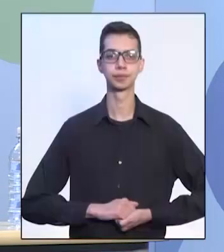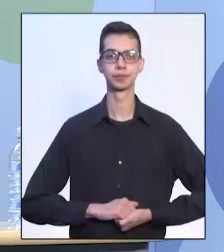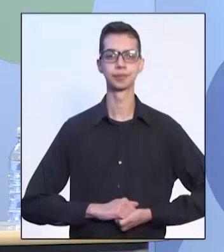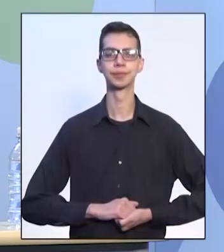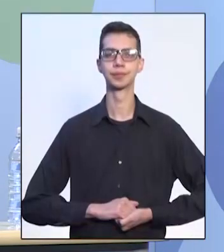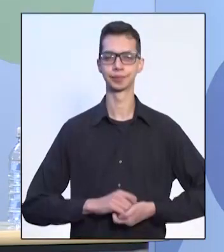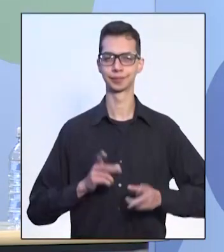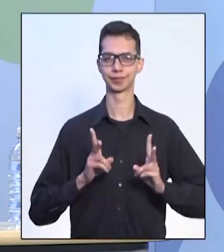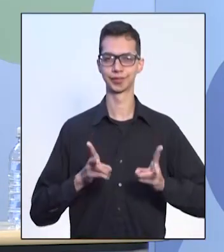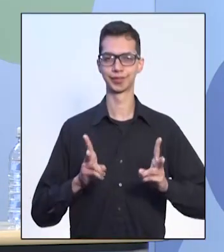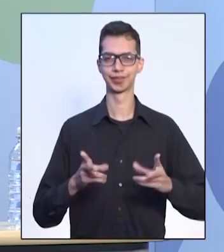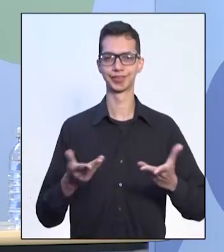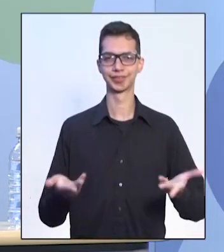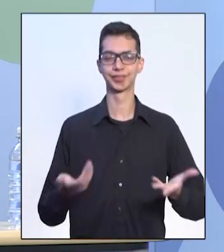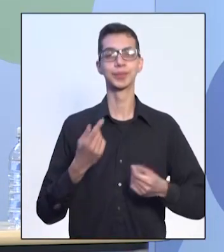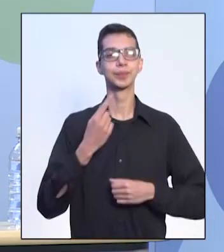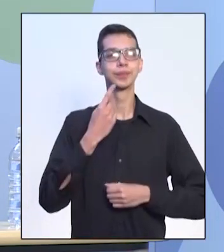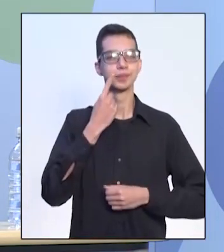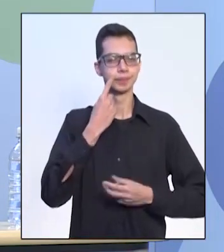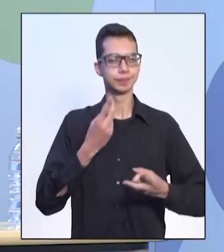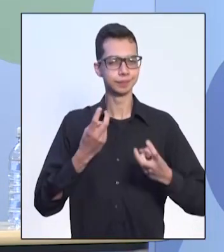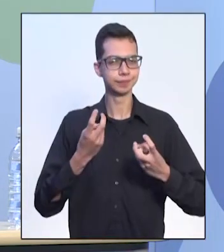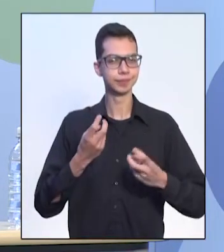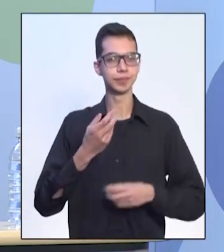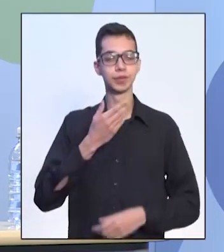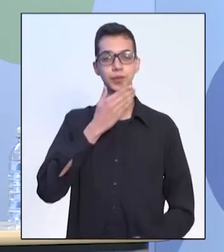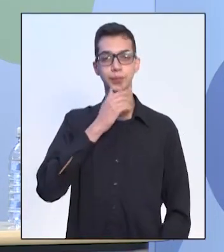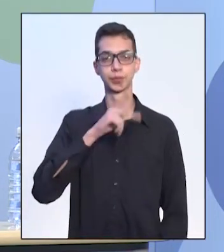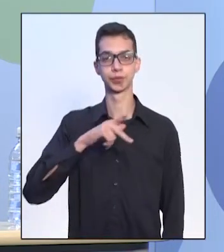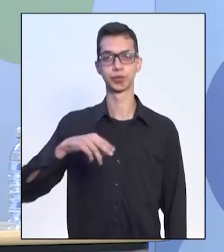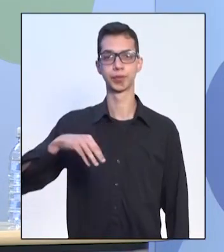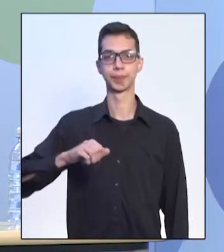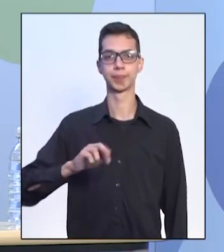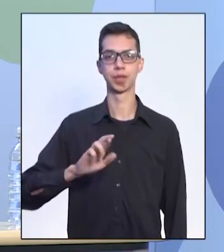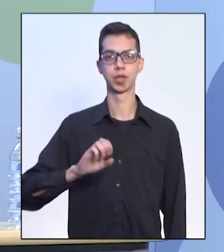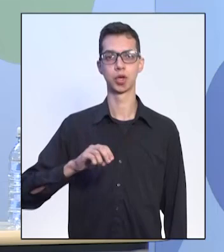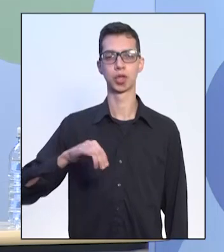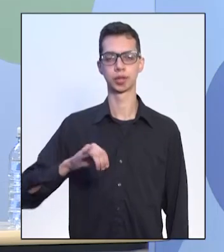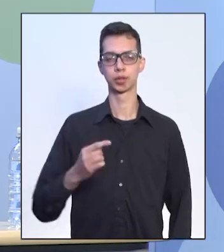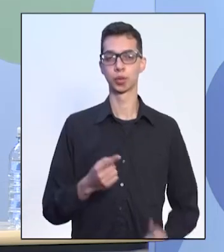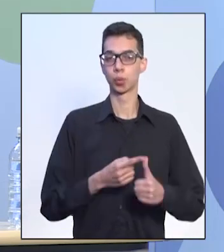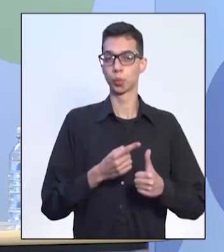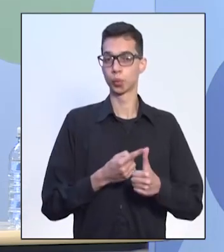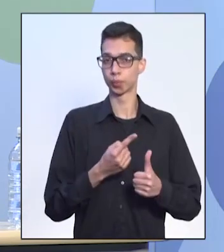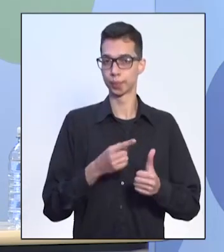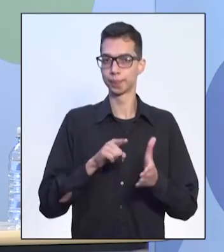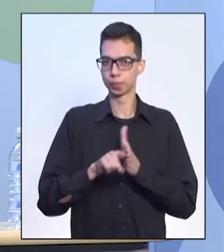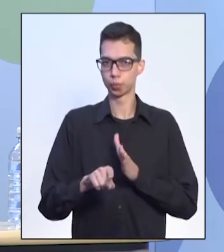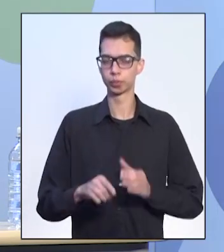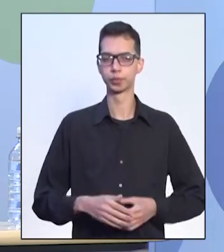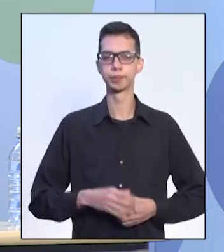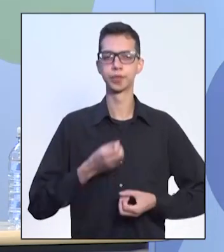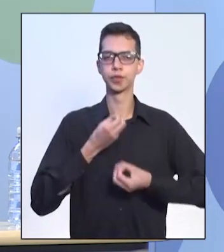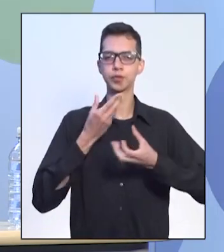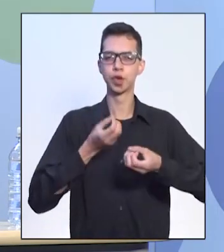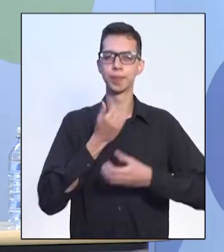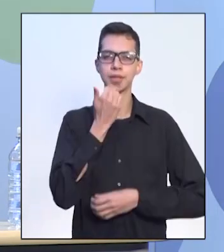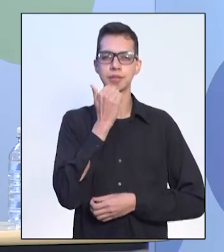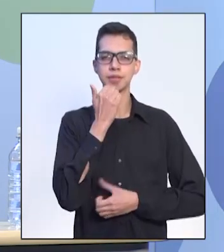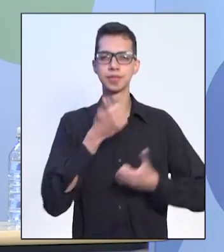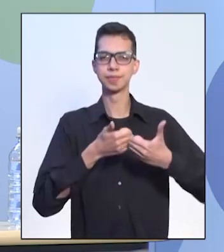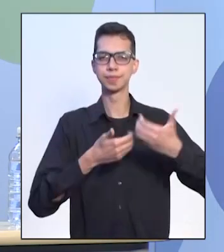Vamos lá, minha gente. Olha só, a pergunta do professor Marconi. 1. Essas informações científicas que aparecem aí no texto